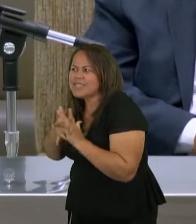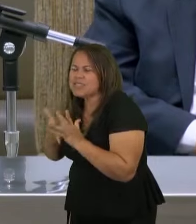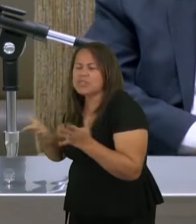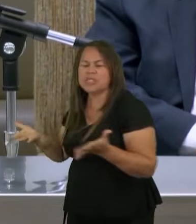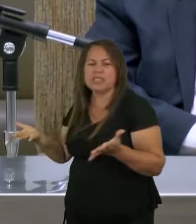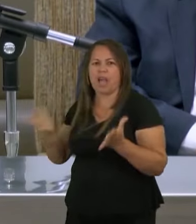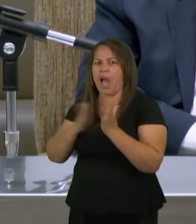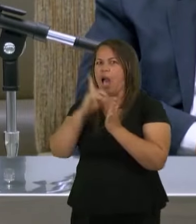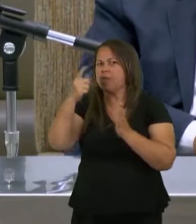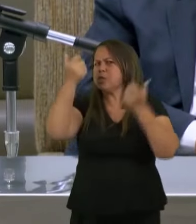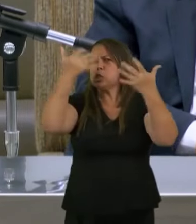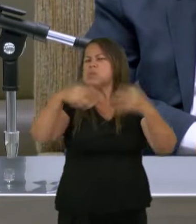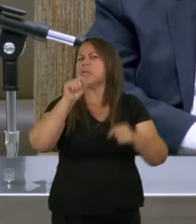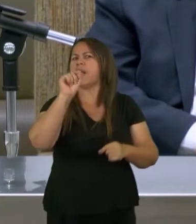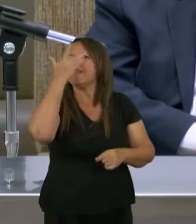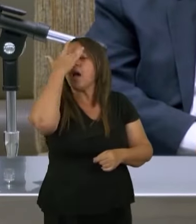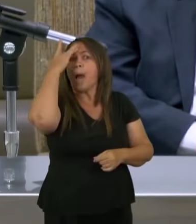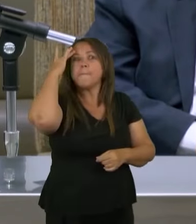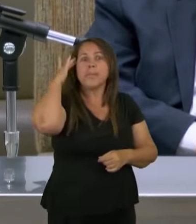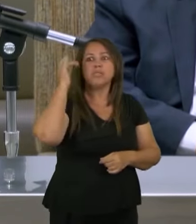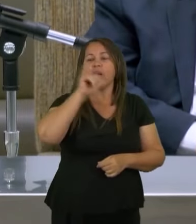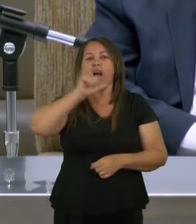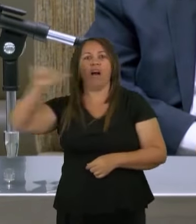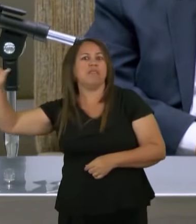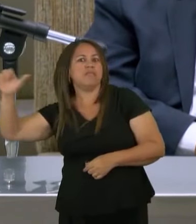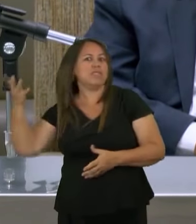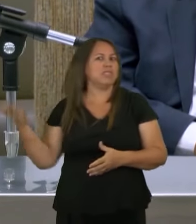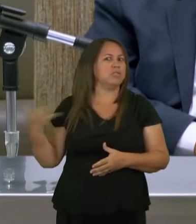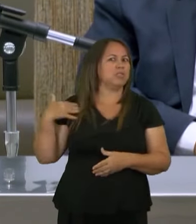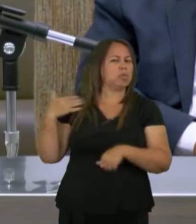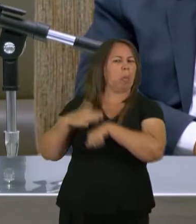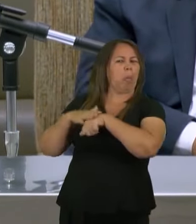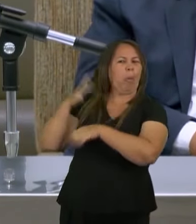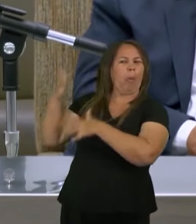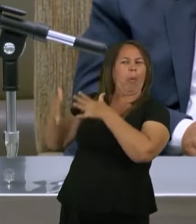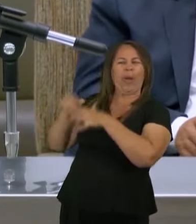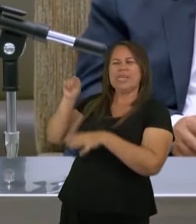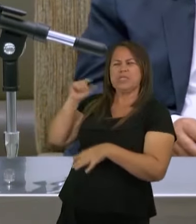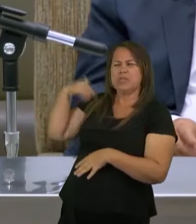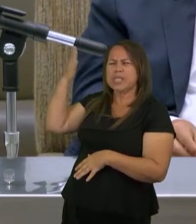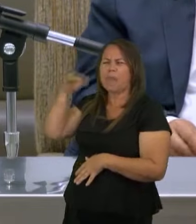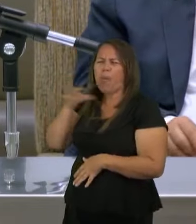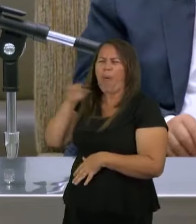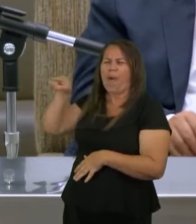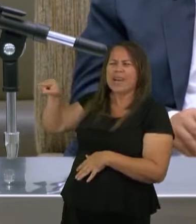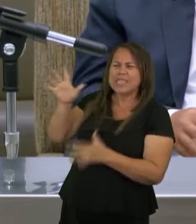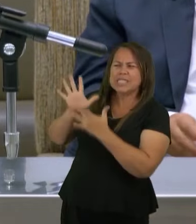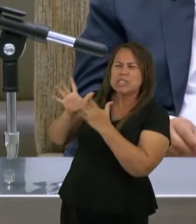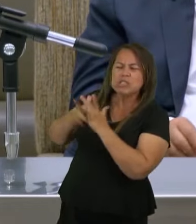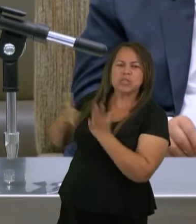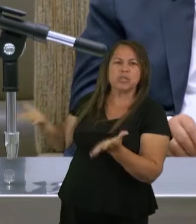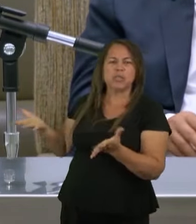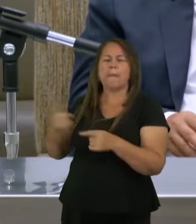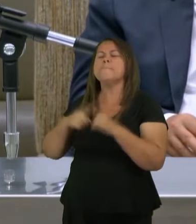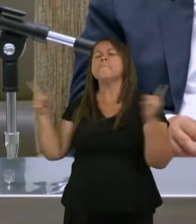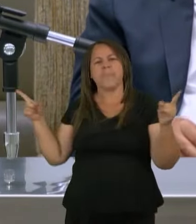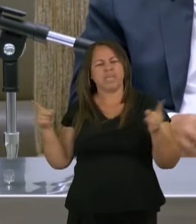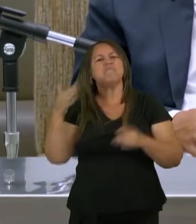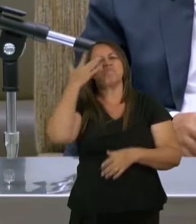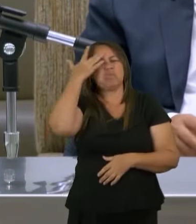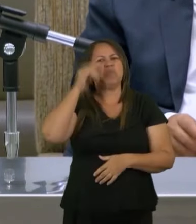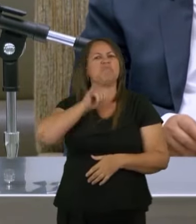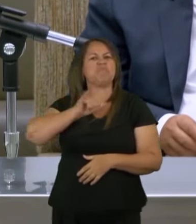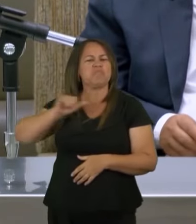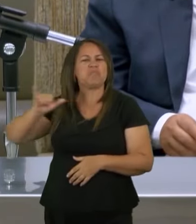A Bíblia não diz quem foi a pessoa que conversou com ela acerca de Jesus, mas alguém falou para